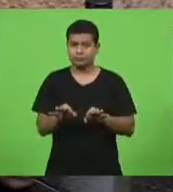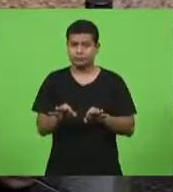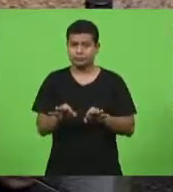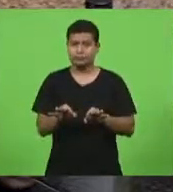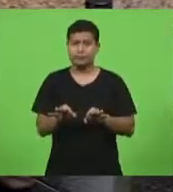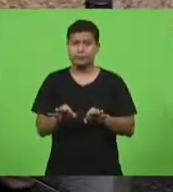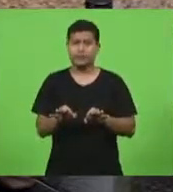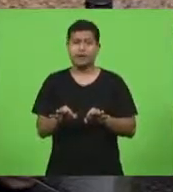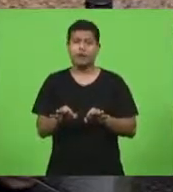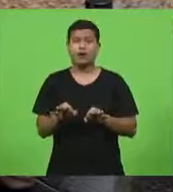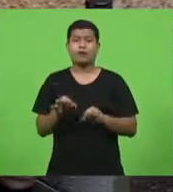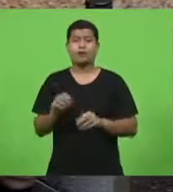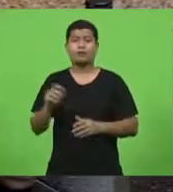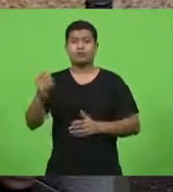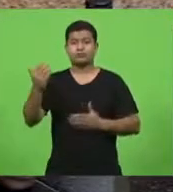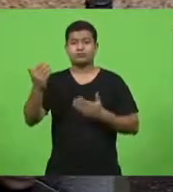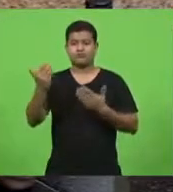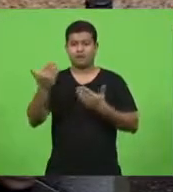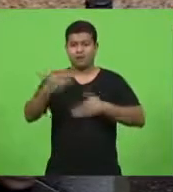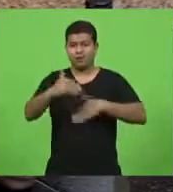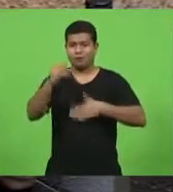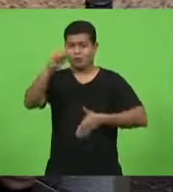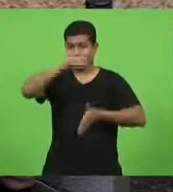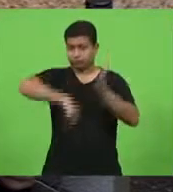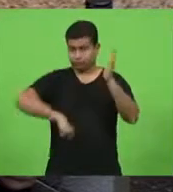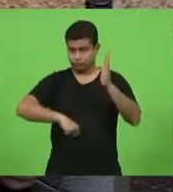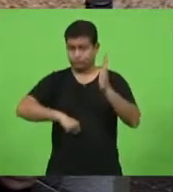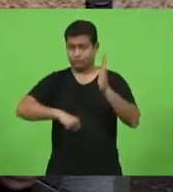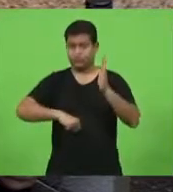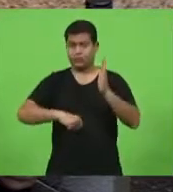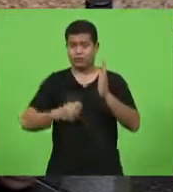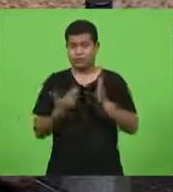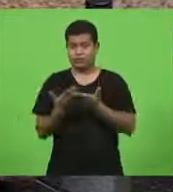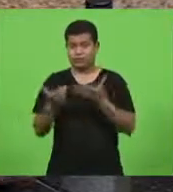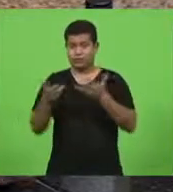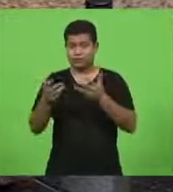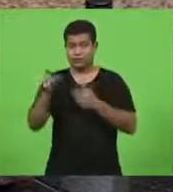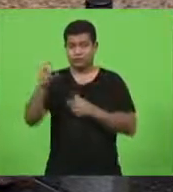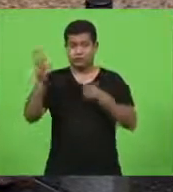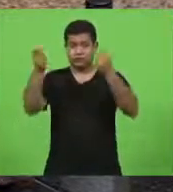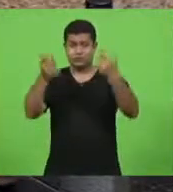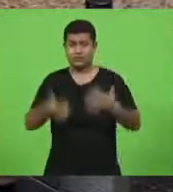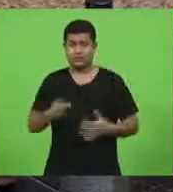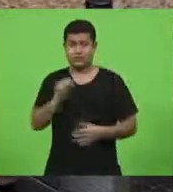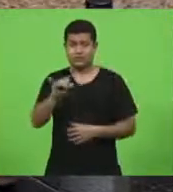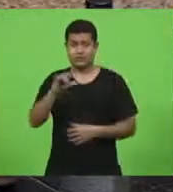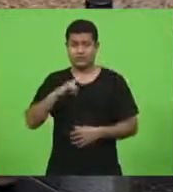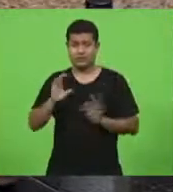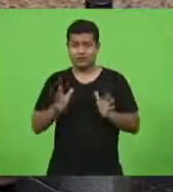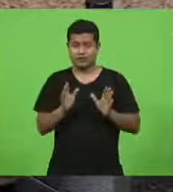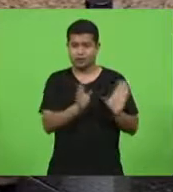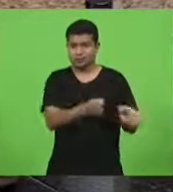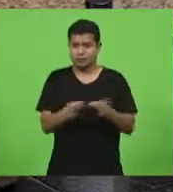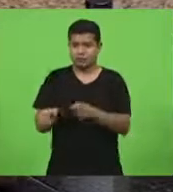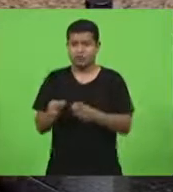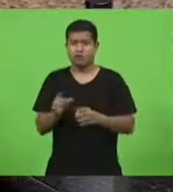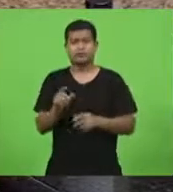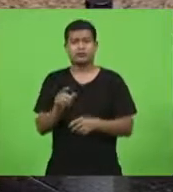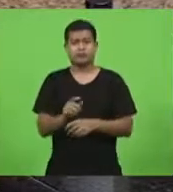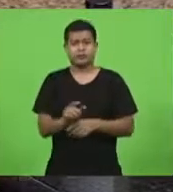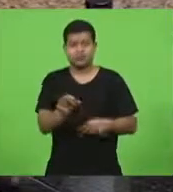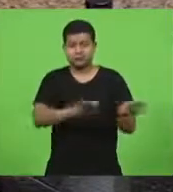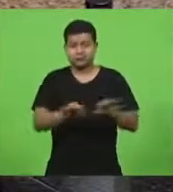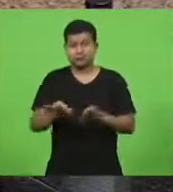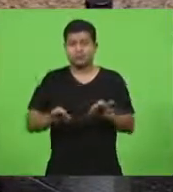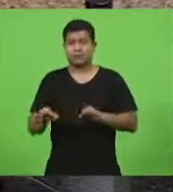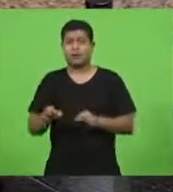aos concursos. Gostaria que mais tarde o senhor falasse sobre isso também, se tem um planejamento de concursos rotineiros. Como eu disse, quando